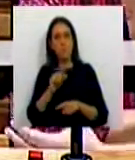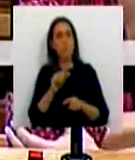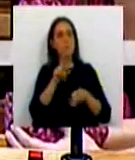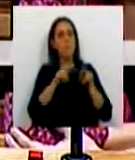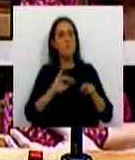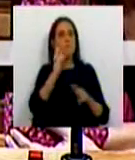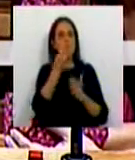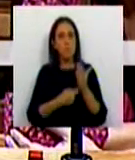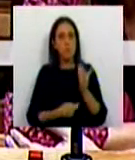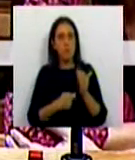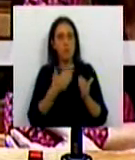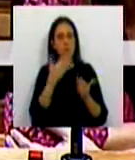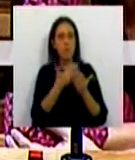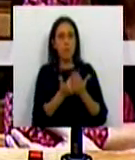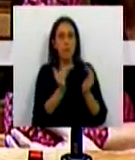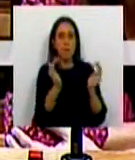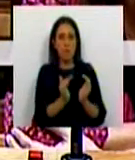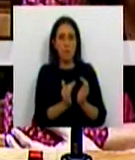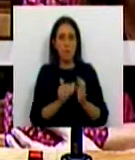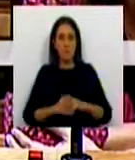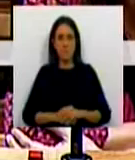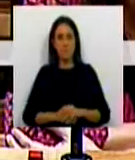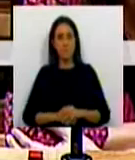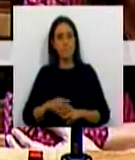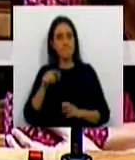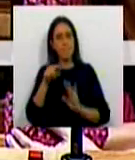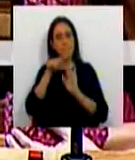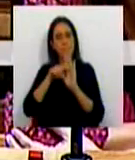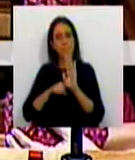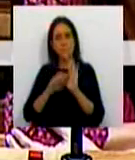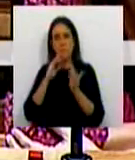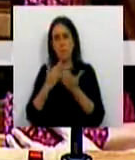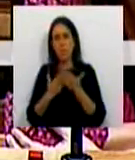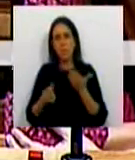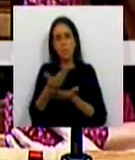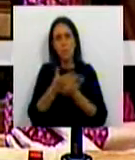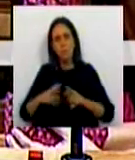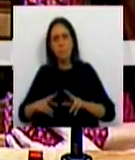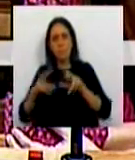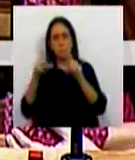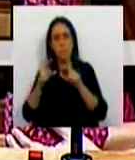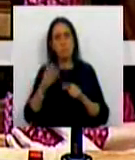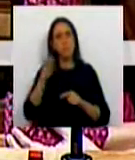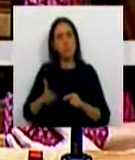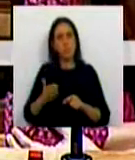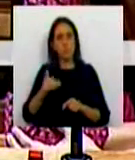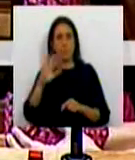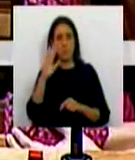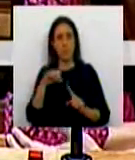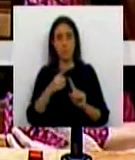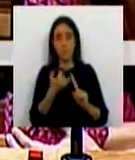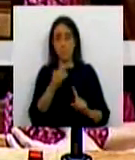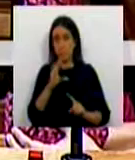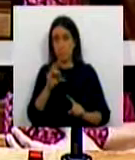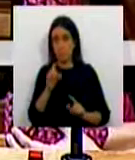fiscal. Estas medidas contribuem para uma economia em crescimento e mais justa. A economia em 2016